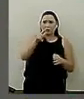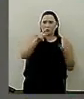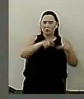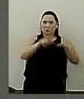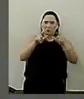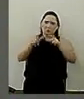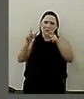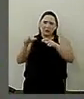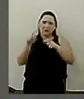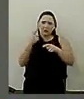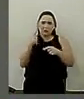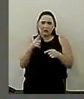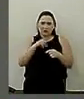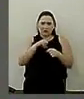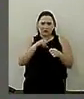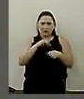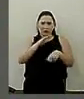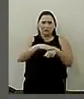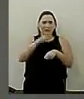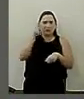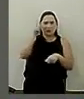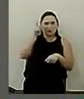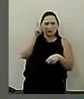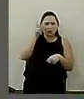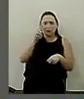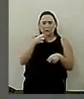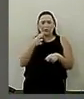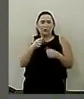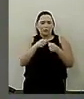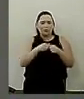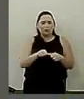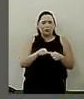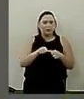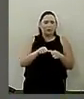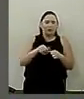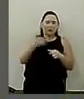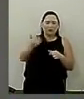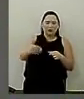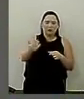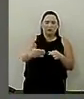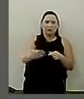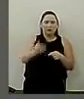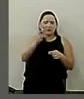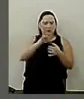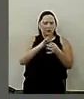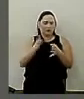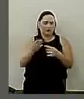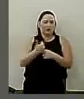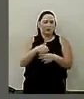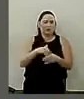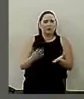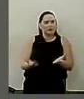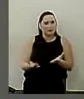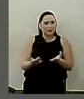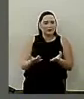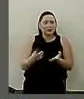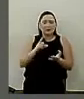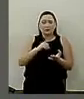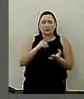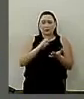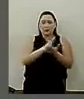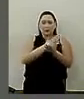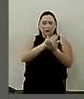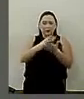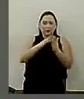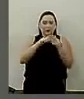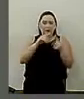do que outros? E que eles ficam lá na entrada do bairro para não deixar a gente entrar? É por causa disso que algumas igrejas têm